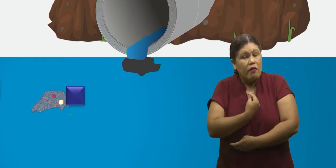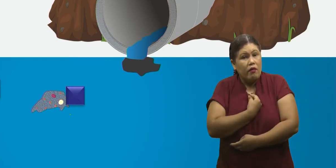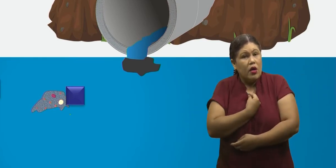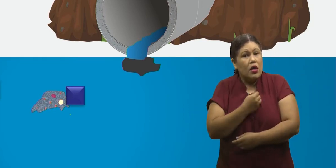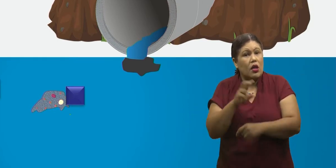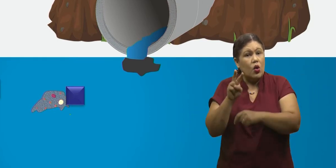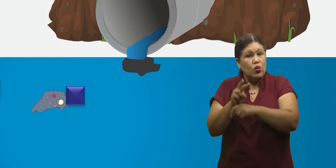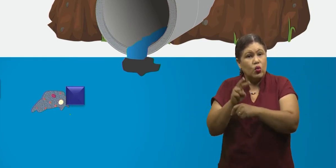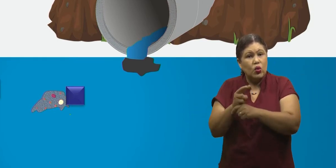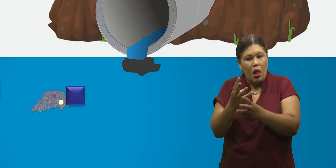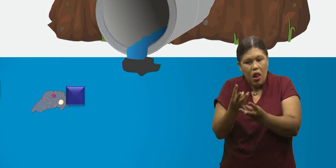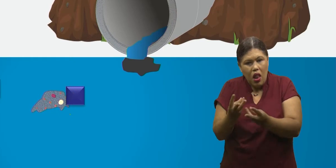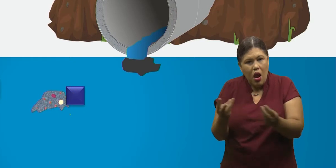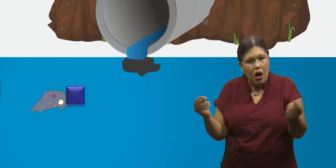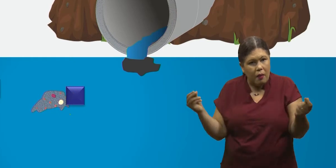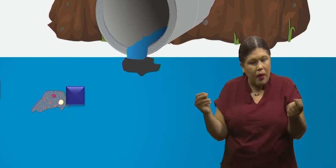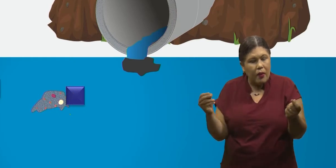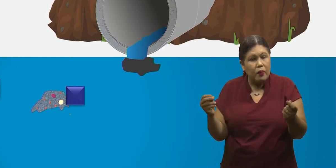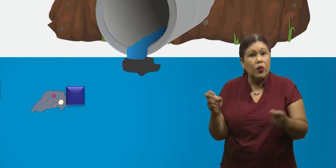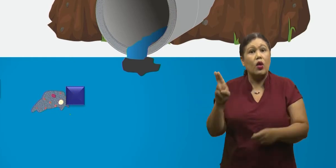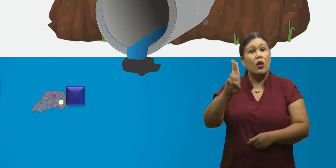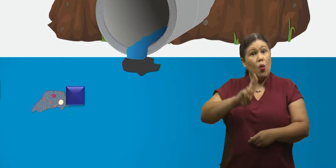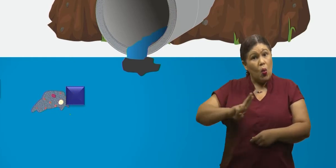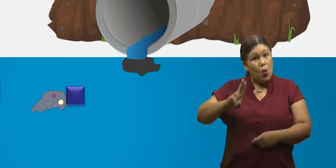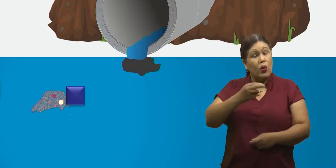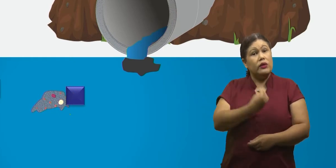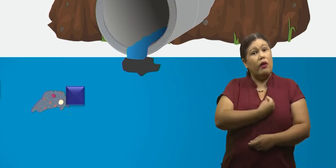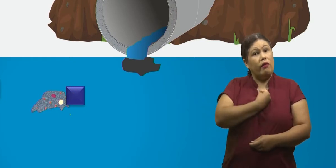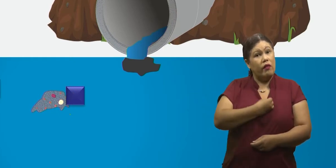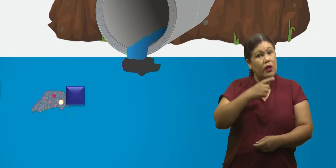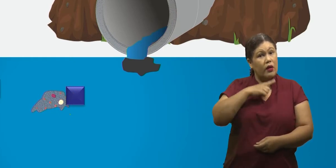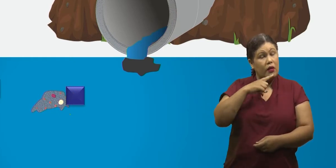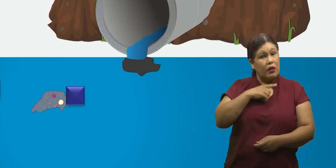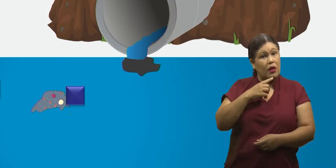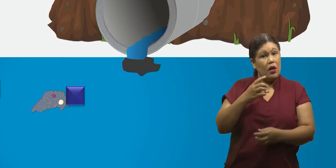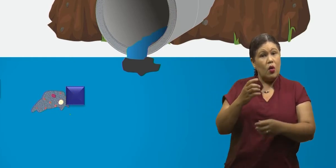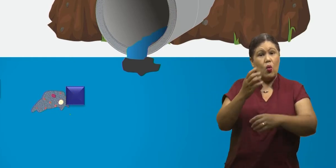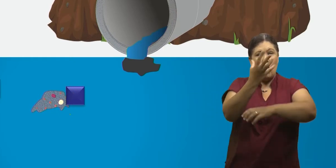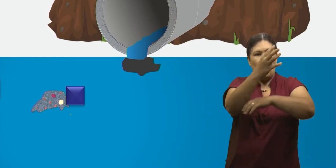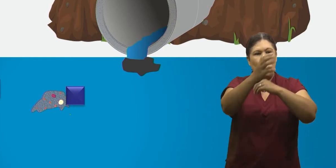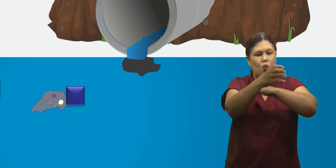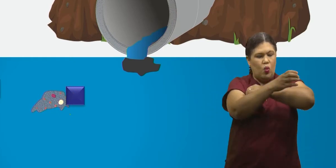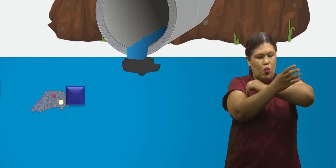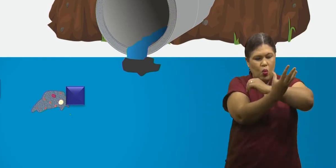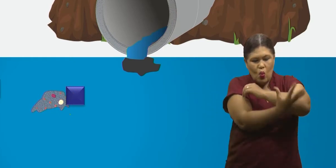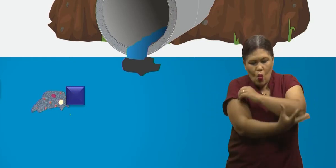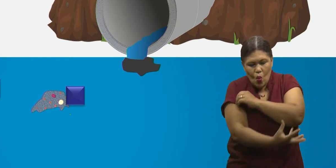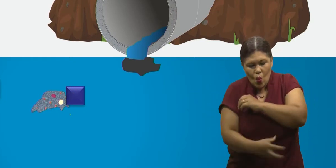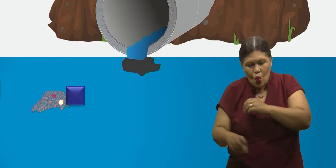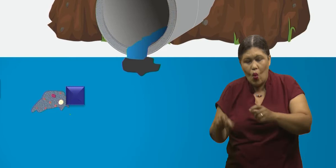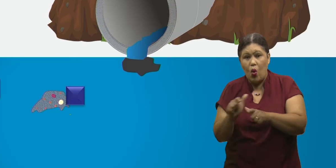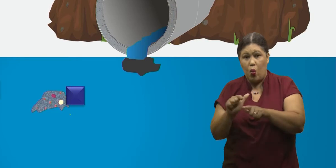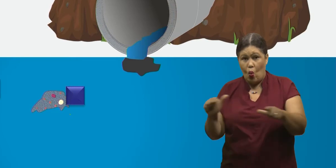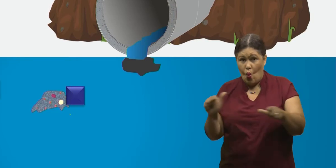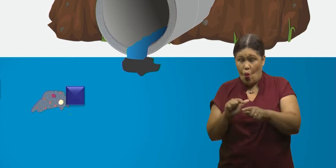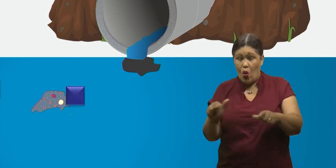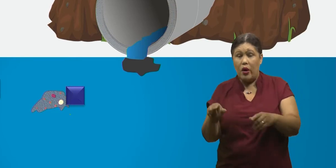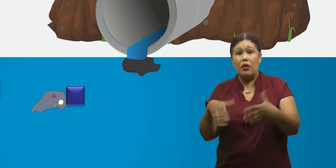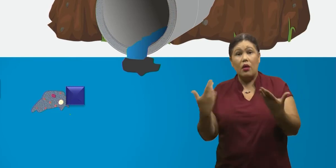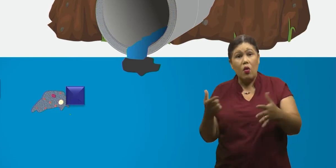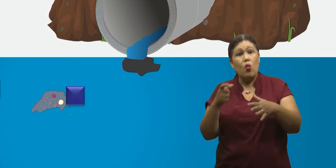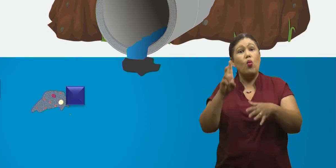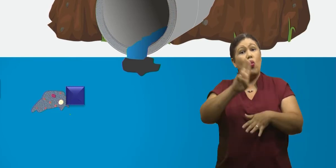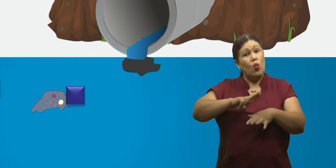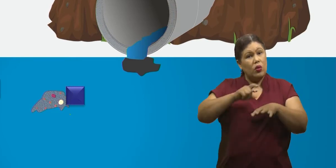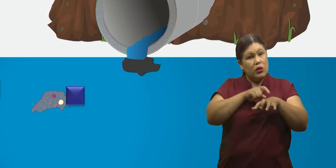quer dizer que utiliza seres vivos para quebrar partículas do esgoto. Neste processo, os